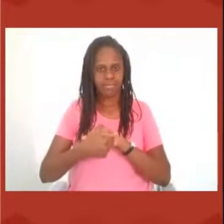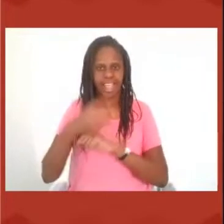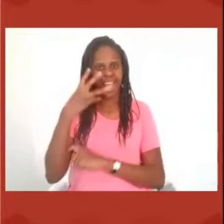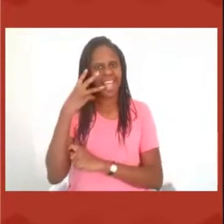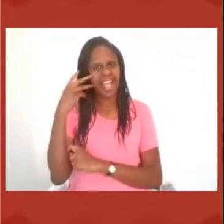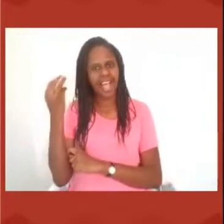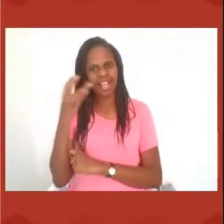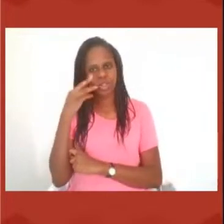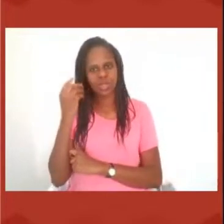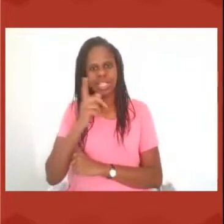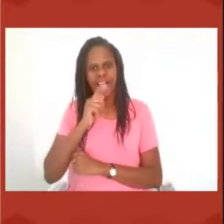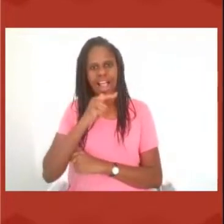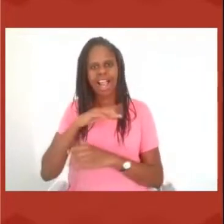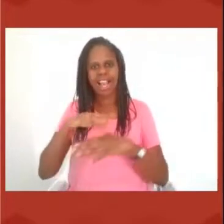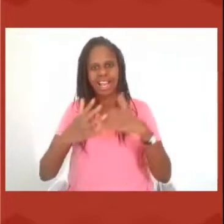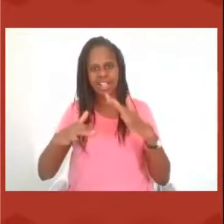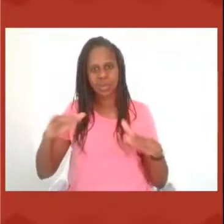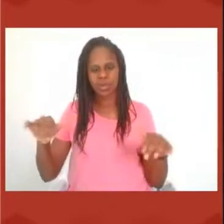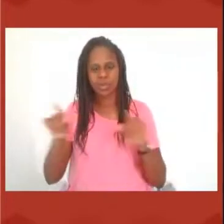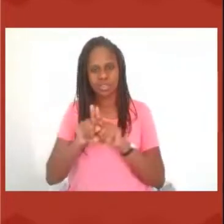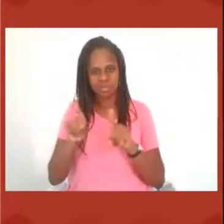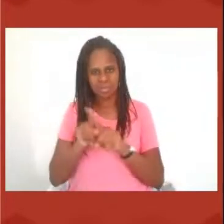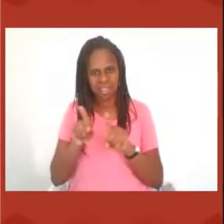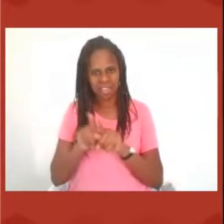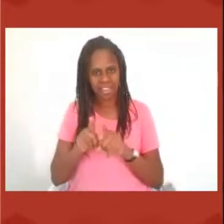e líquidos ao recipiente dado.